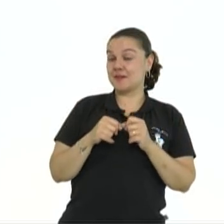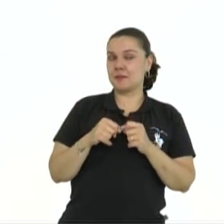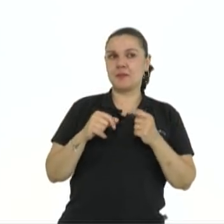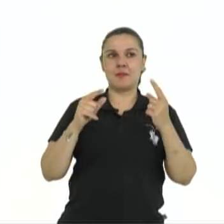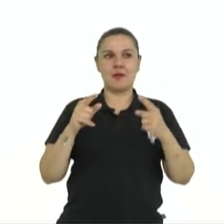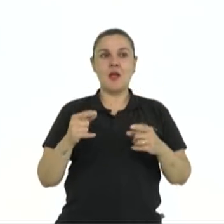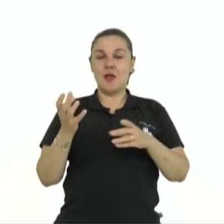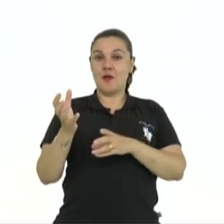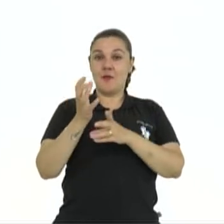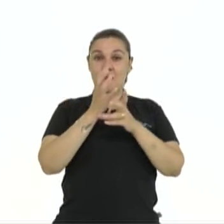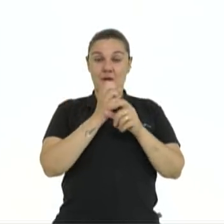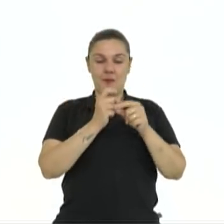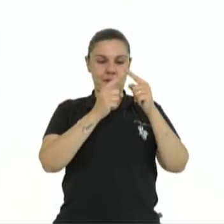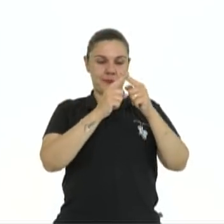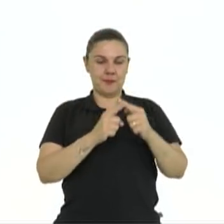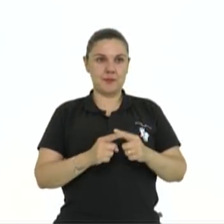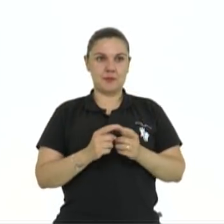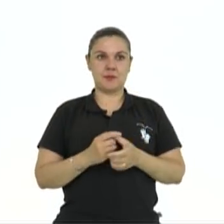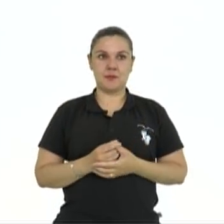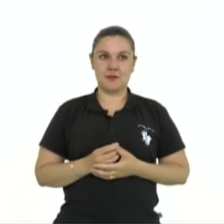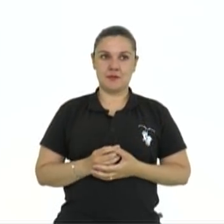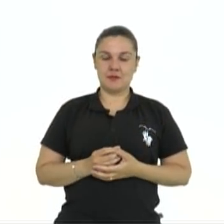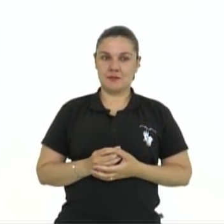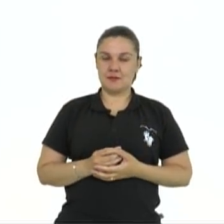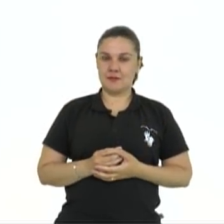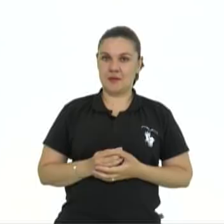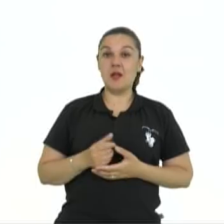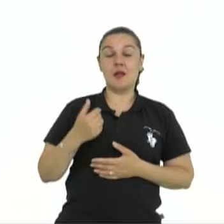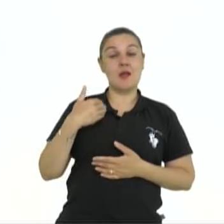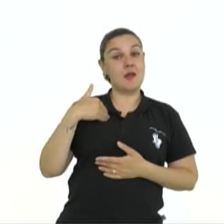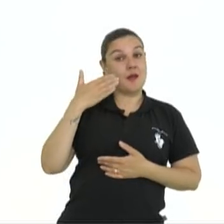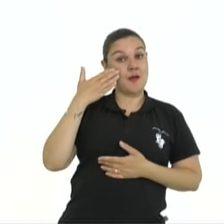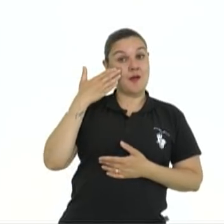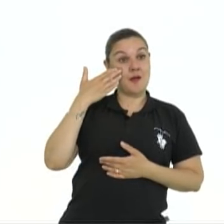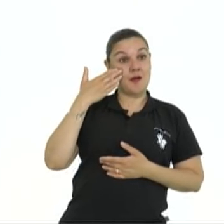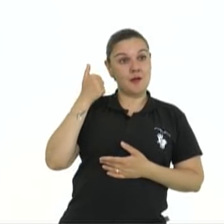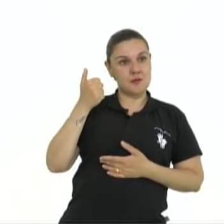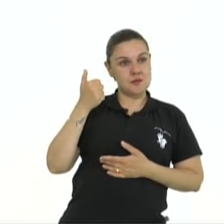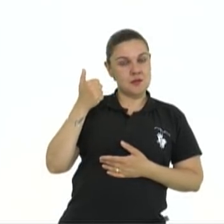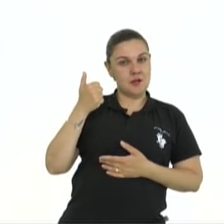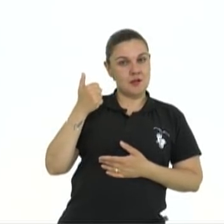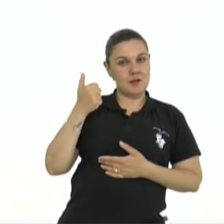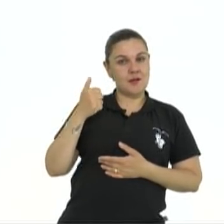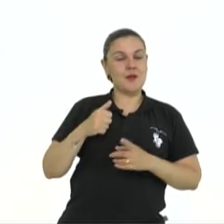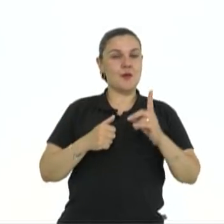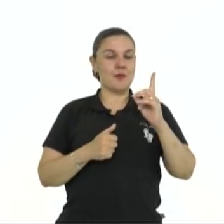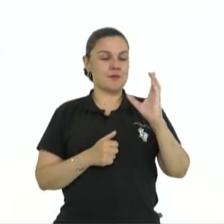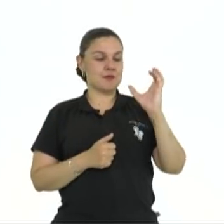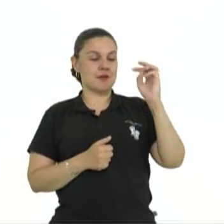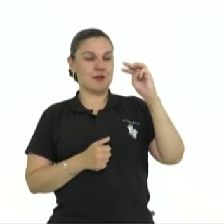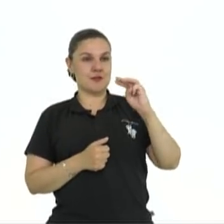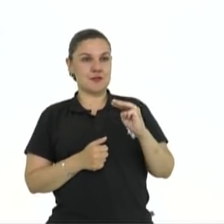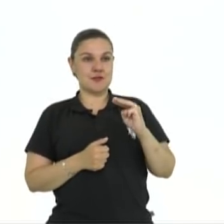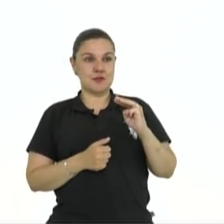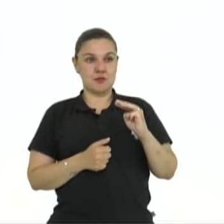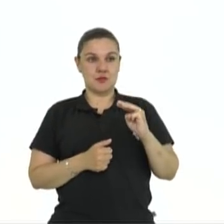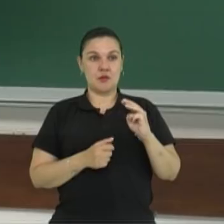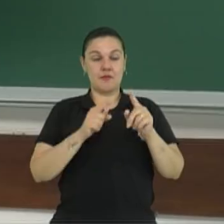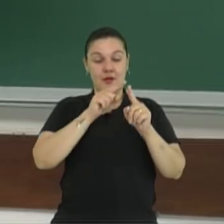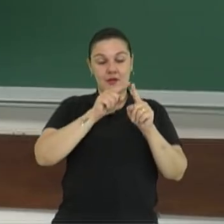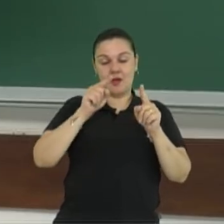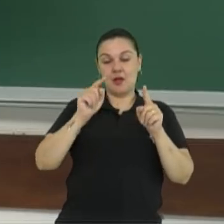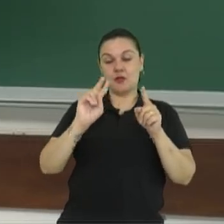que fazer uma conta ali de multiplicação, né? Então, eu sei que 1 centímetro, né, o meu